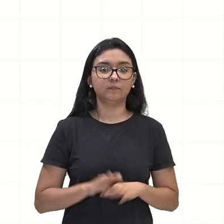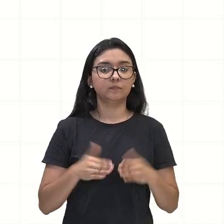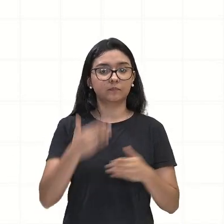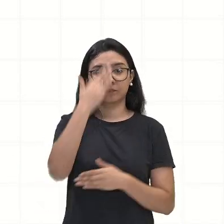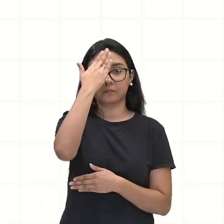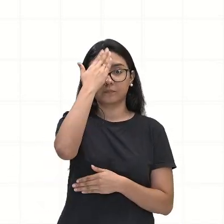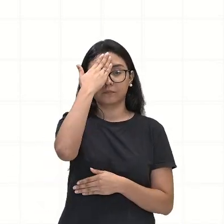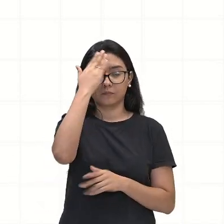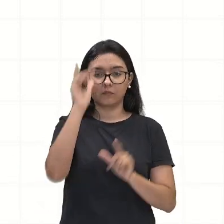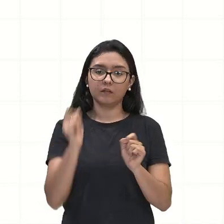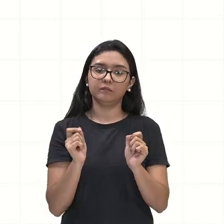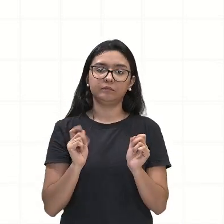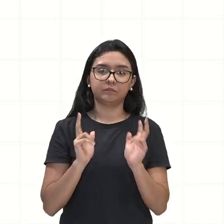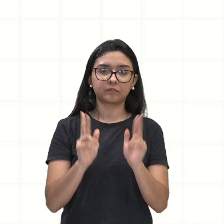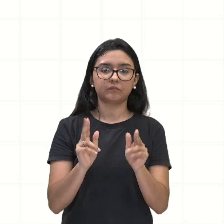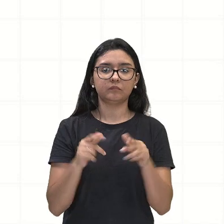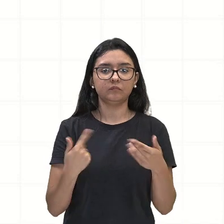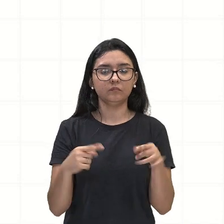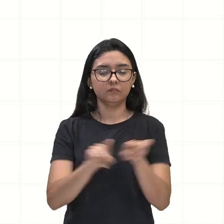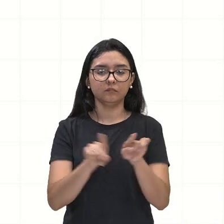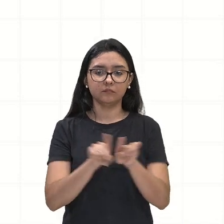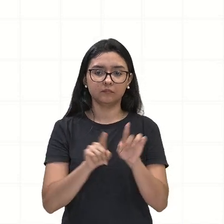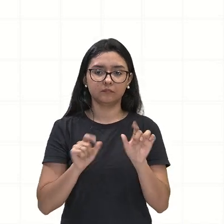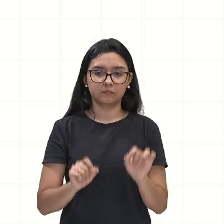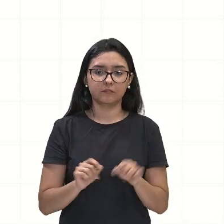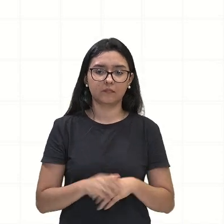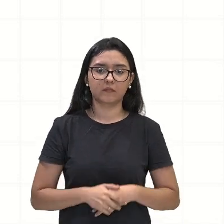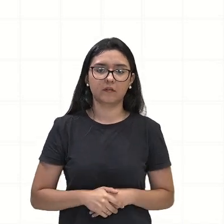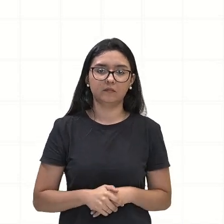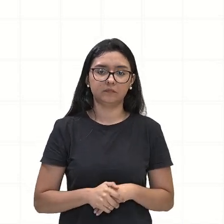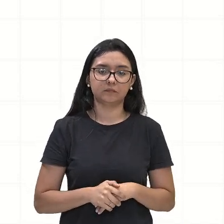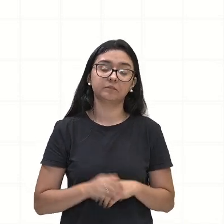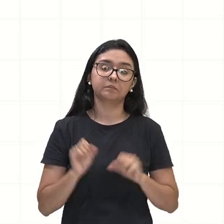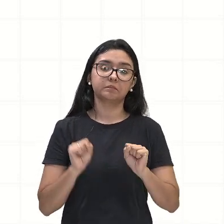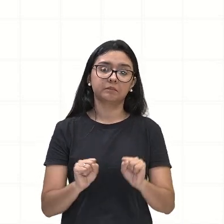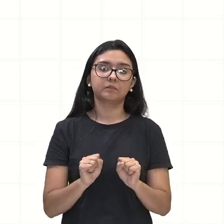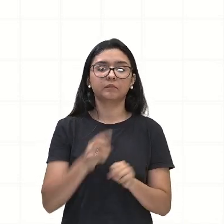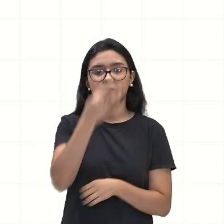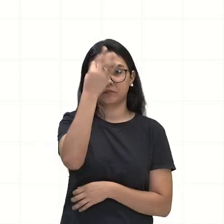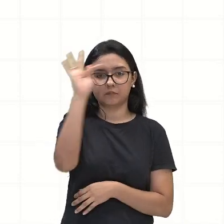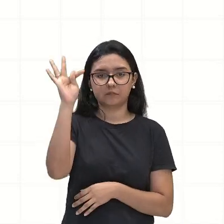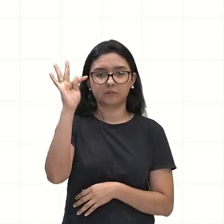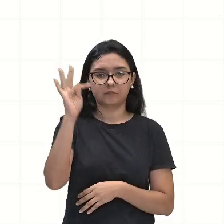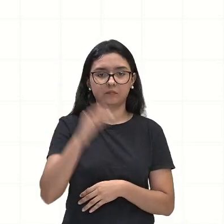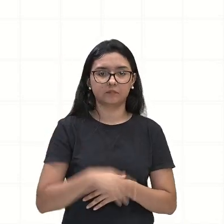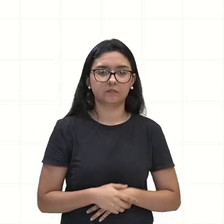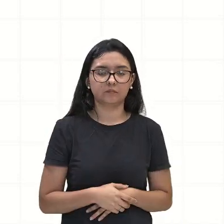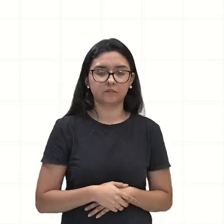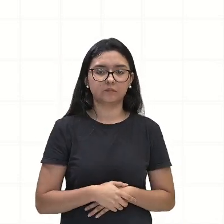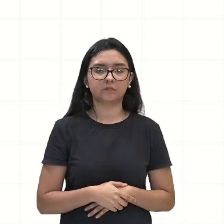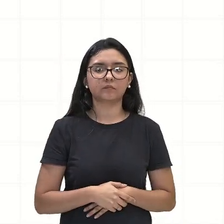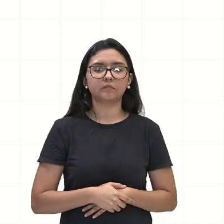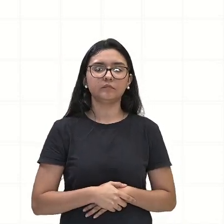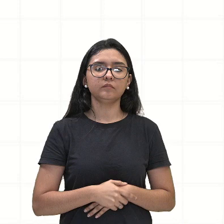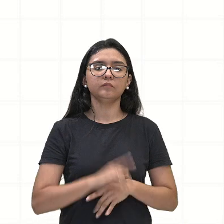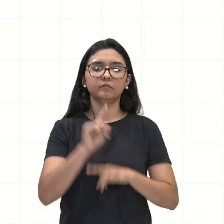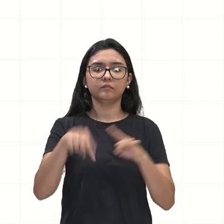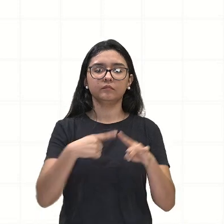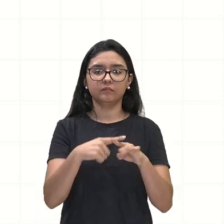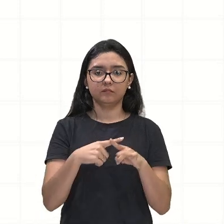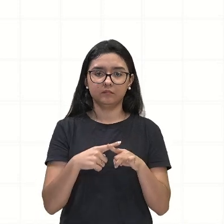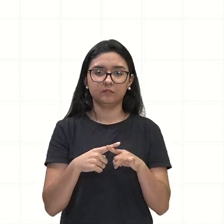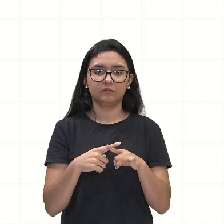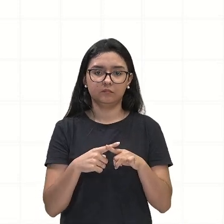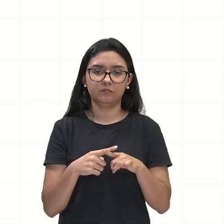são proporcionais, se são proporcionais, vale o teorema fundamental das proporções. Eu vou multiplicar fazendo o produto